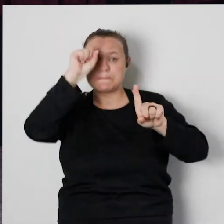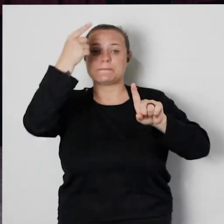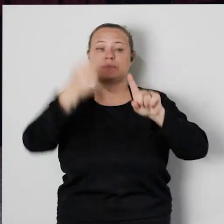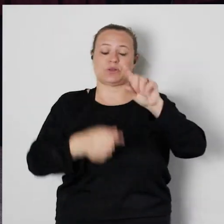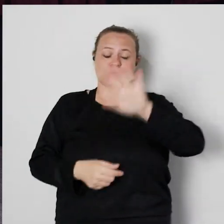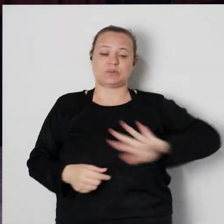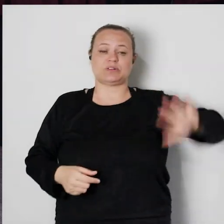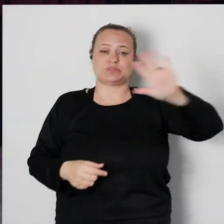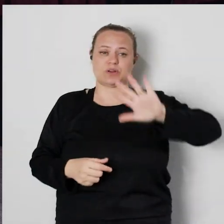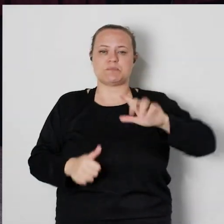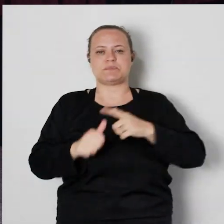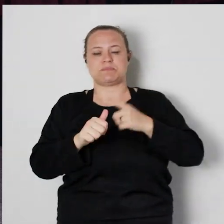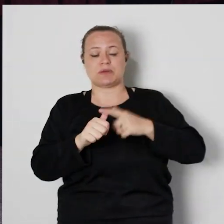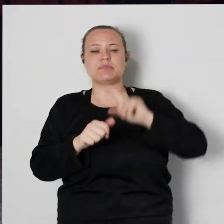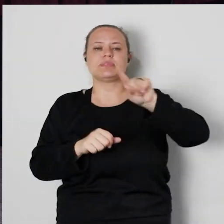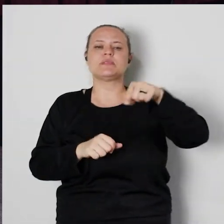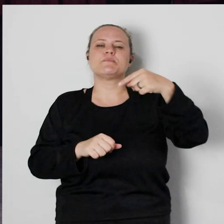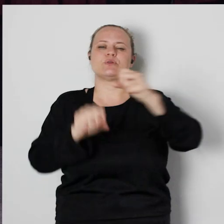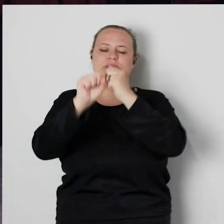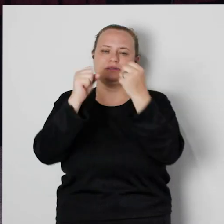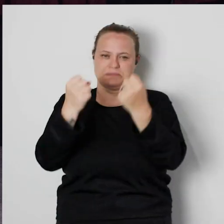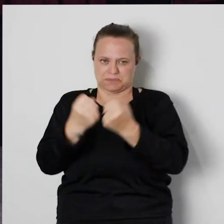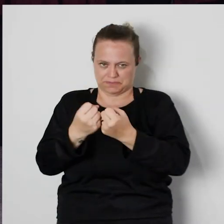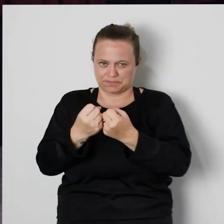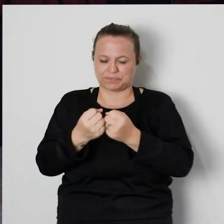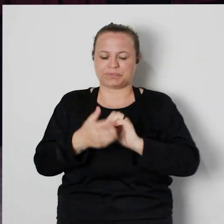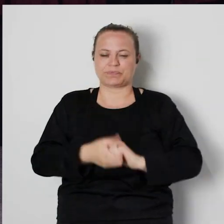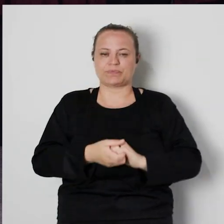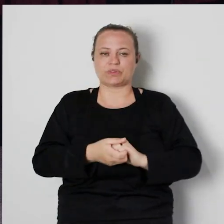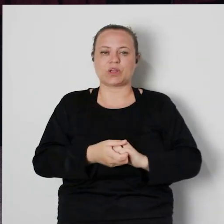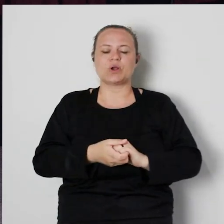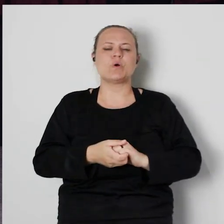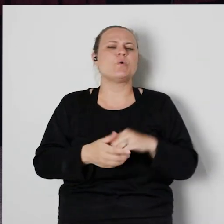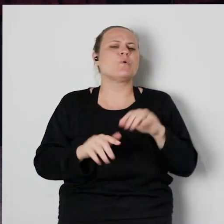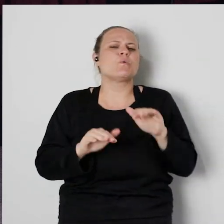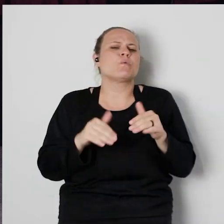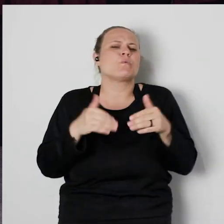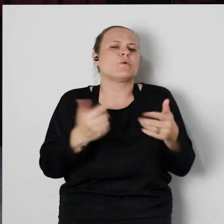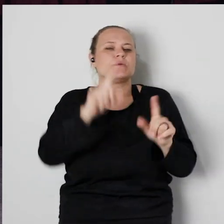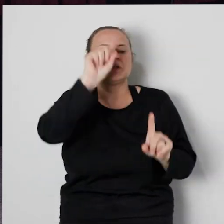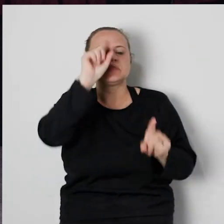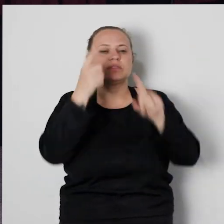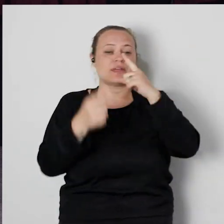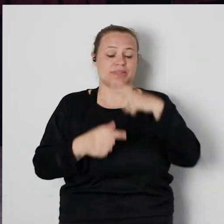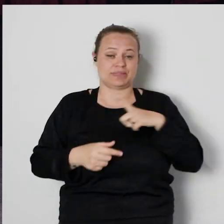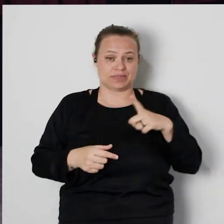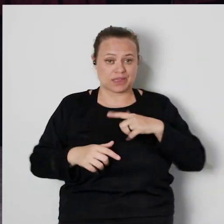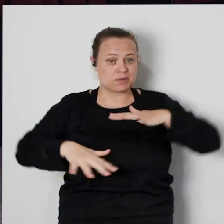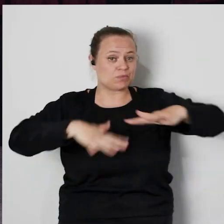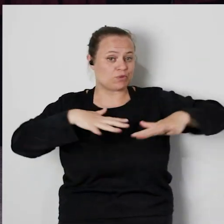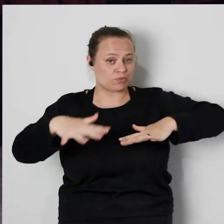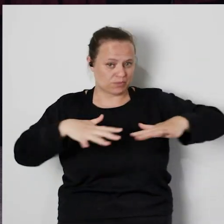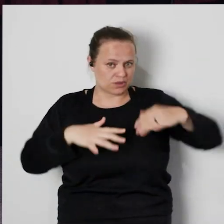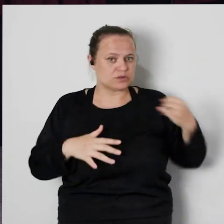com a aprovação do Plano Nacional, que aí o plano, na verdade, é que é o primeiro aprovado, e depois o sistema.